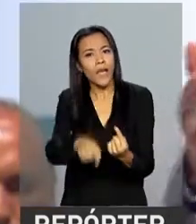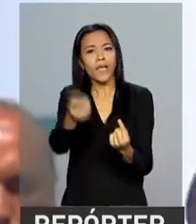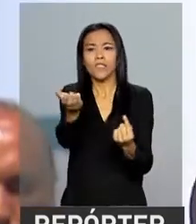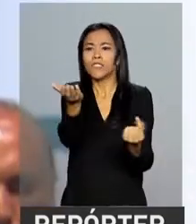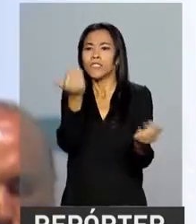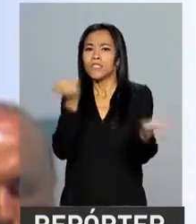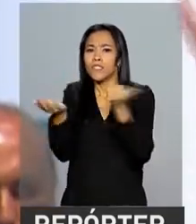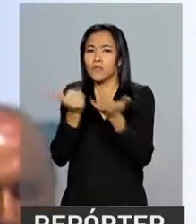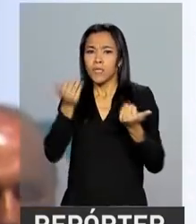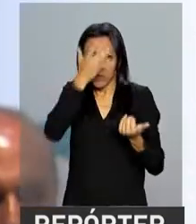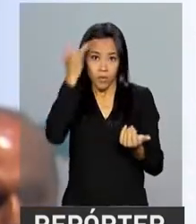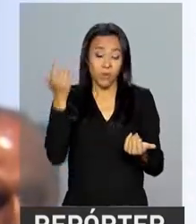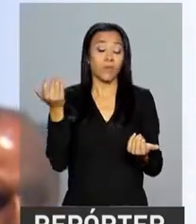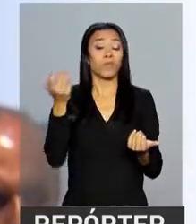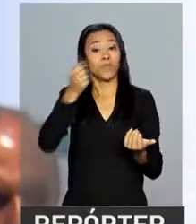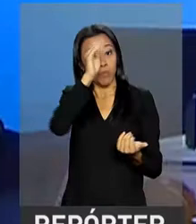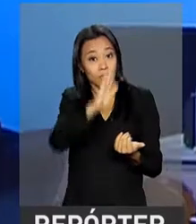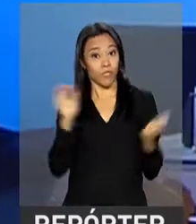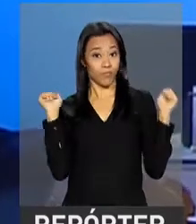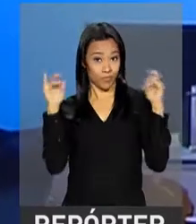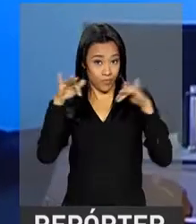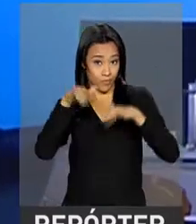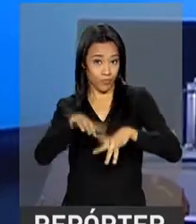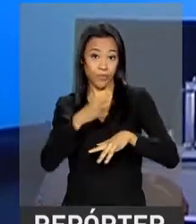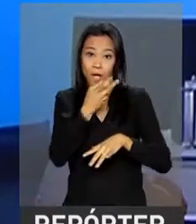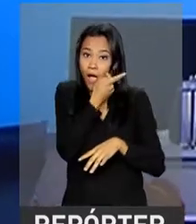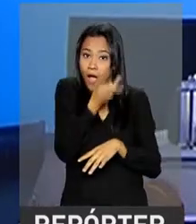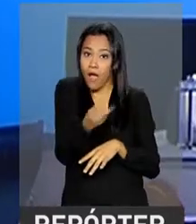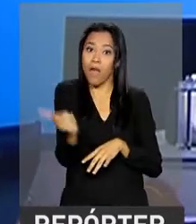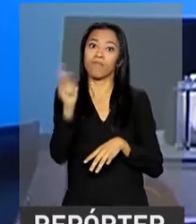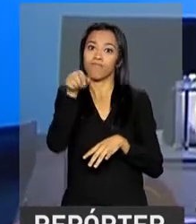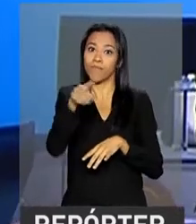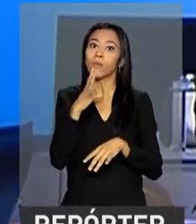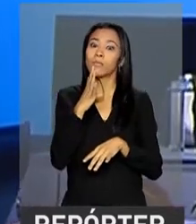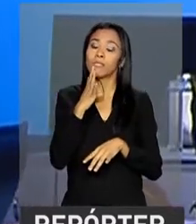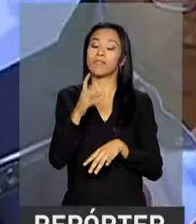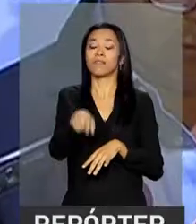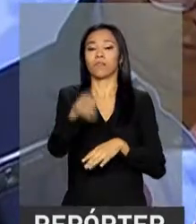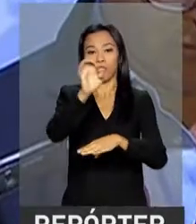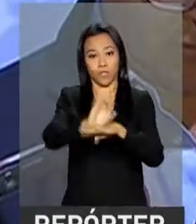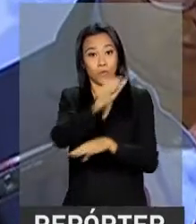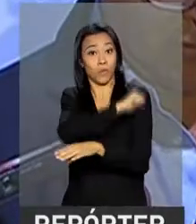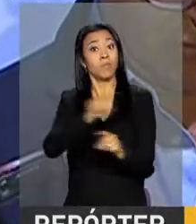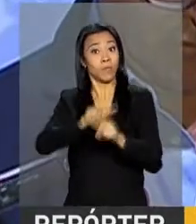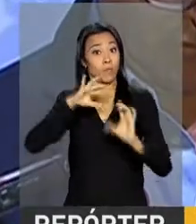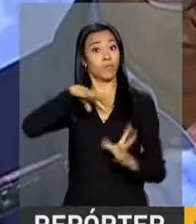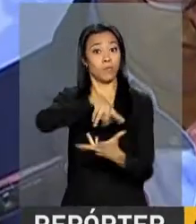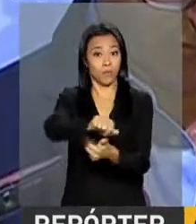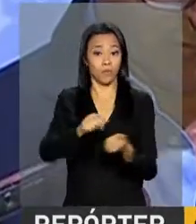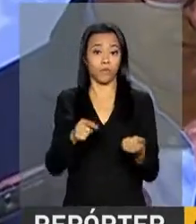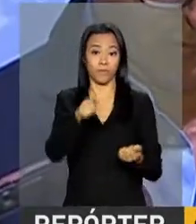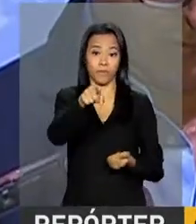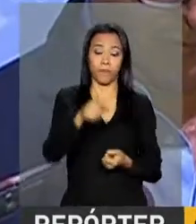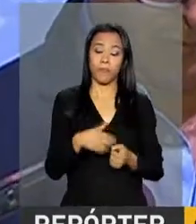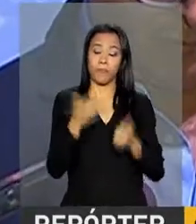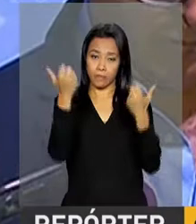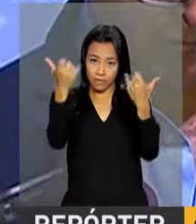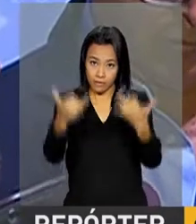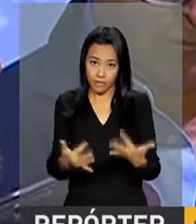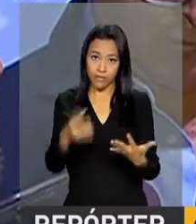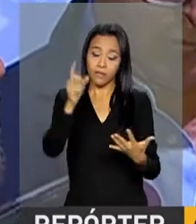do brasil e do mundo e com isso ajudar a tirar o estado da crise econômica como em dar-lhe é uma ação